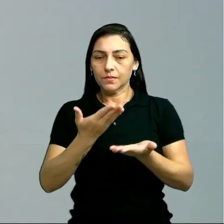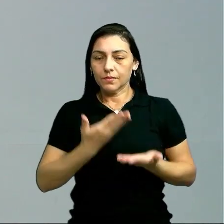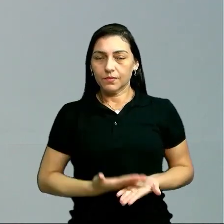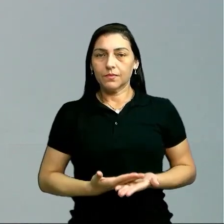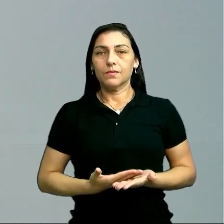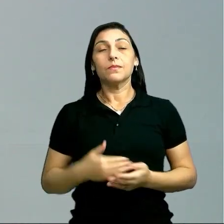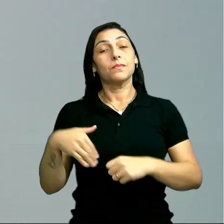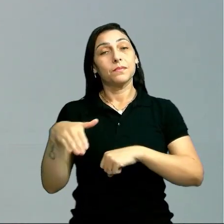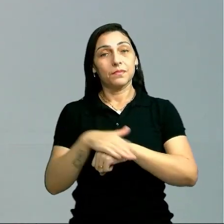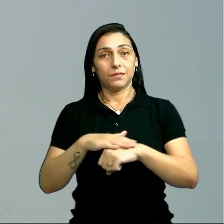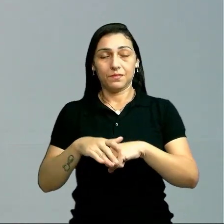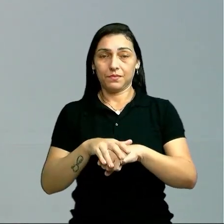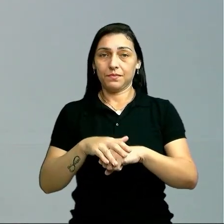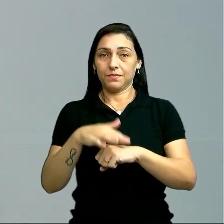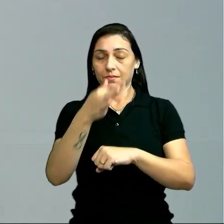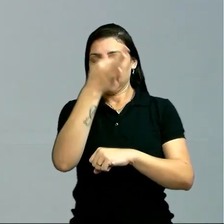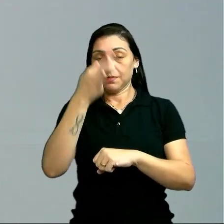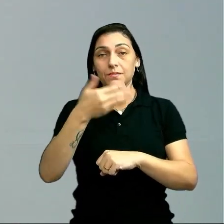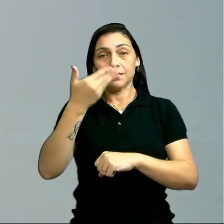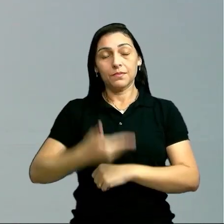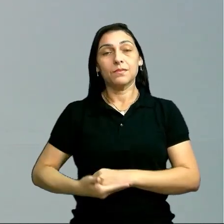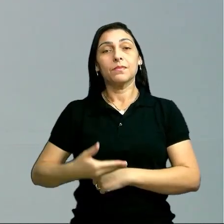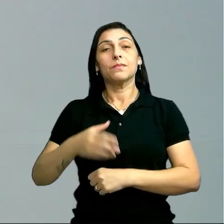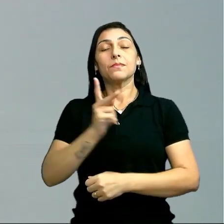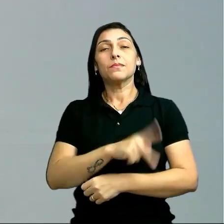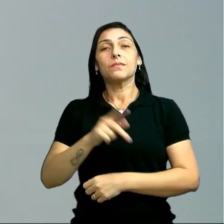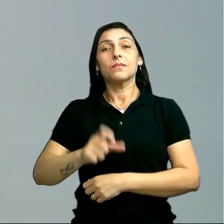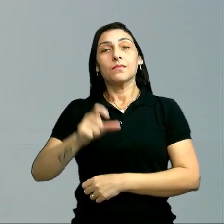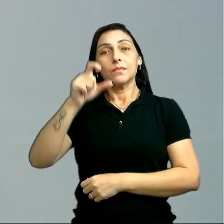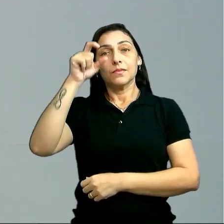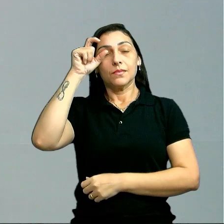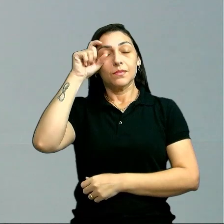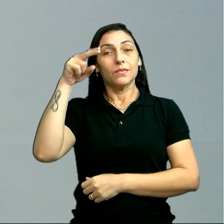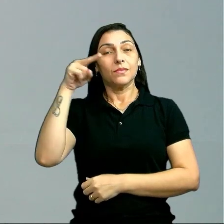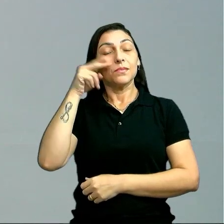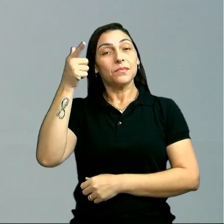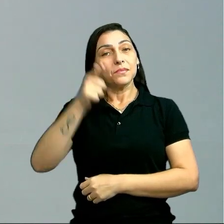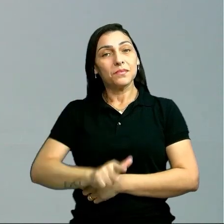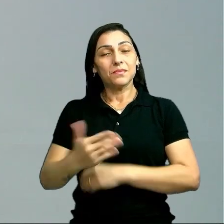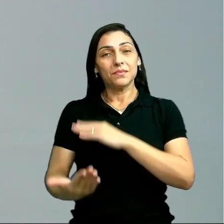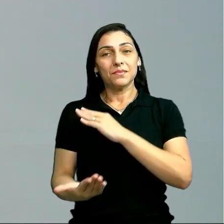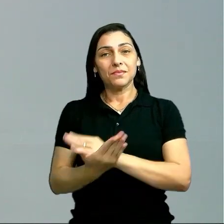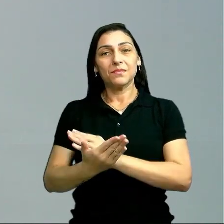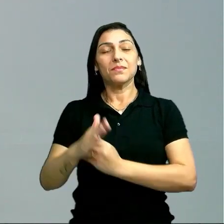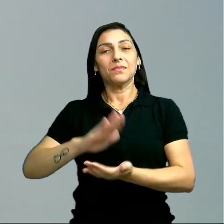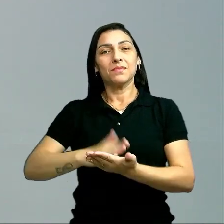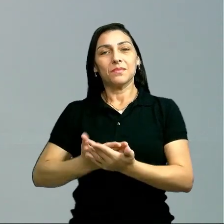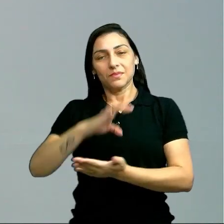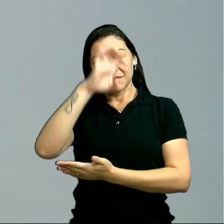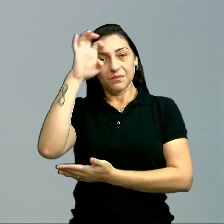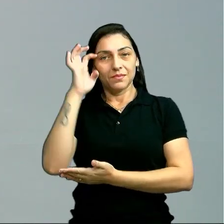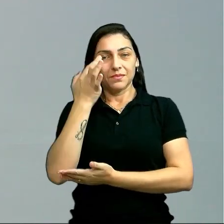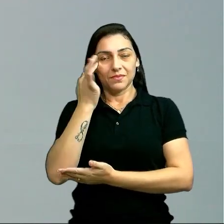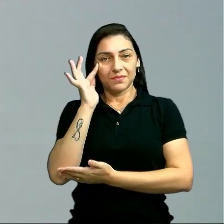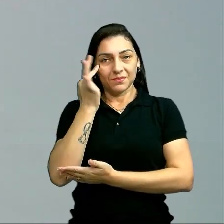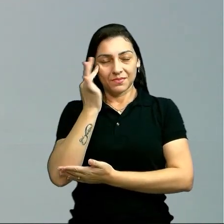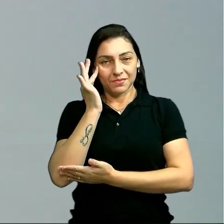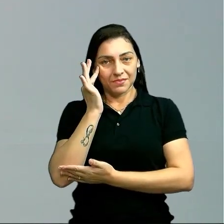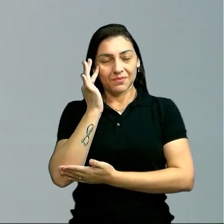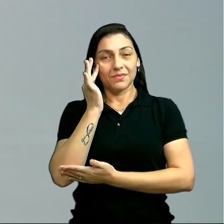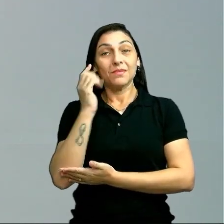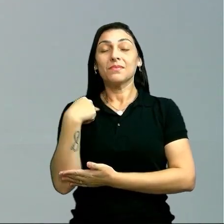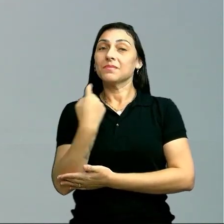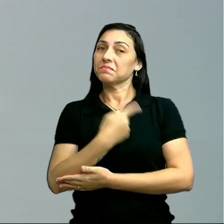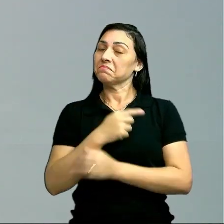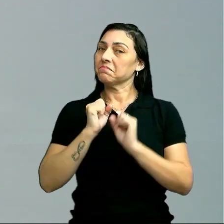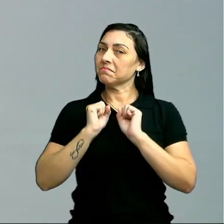esse papo filosófico. Sou o professor Isaías, estou de novo auxiliado pela Fofa na interpretação, para